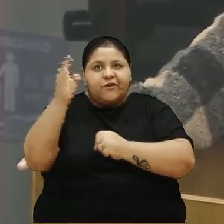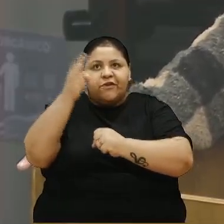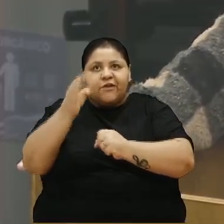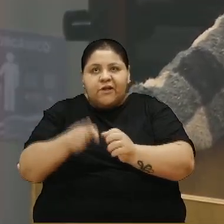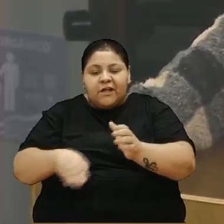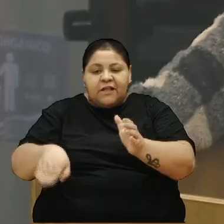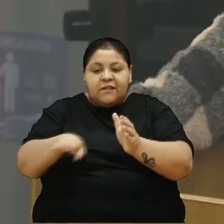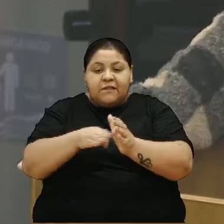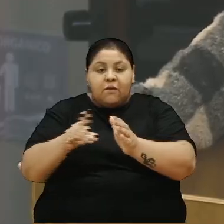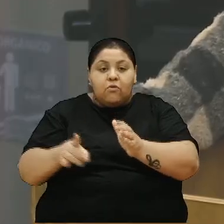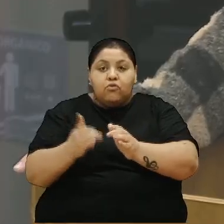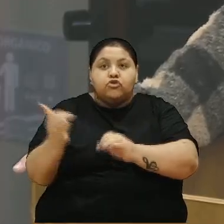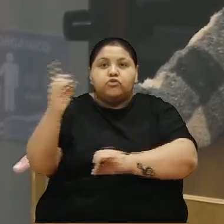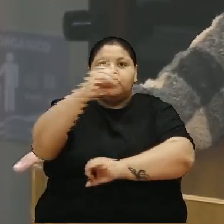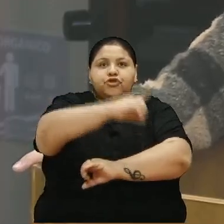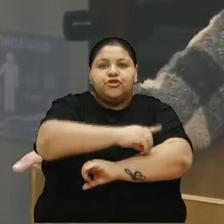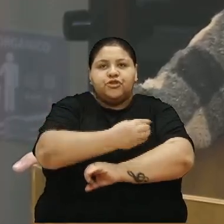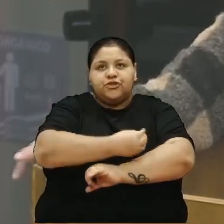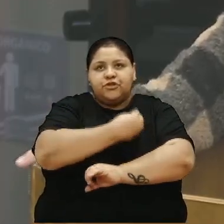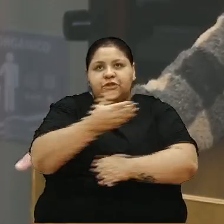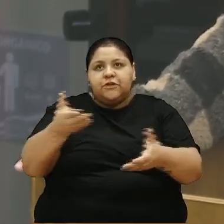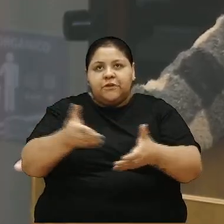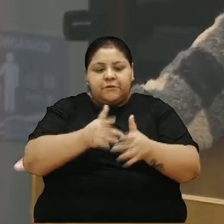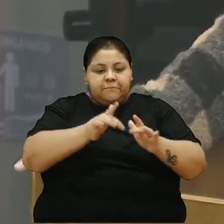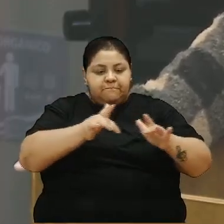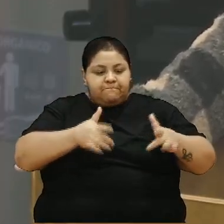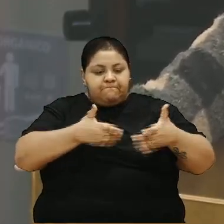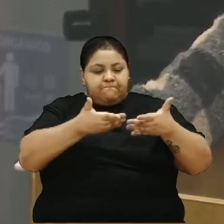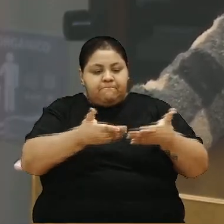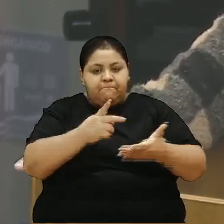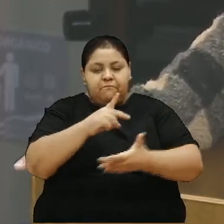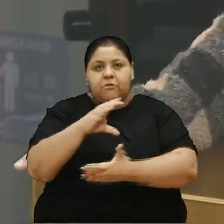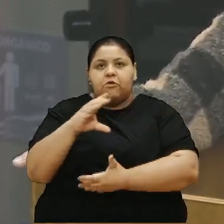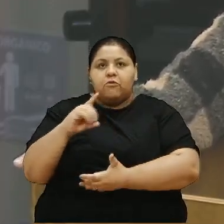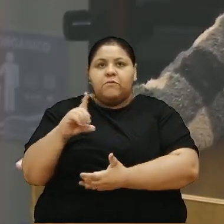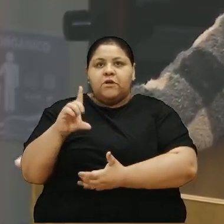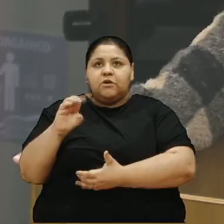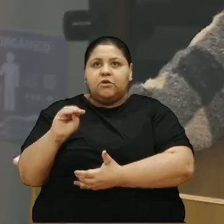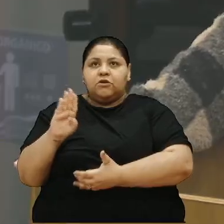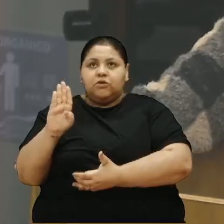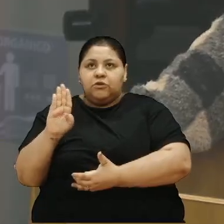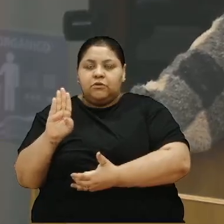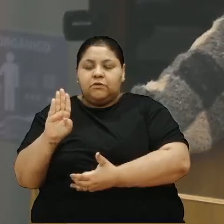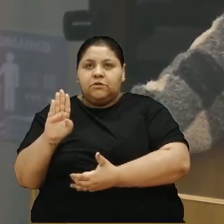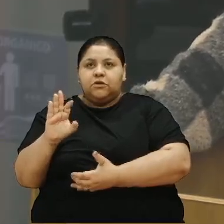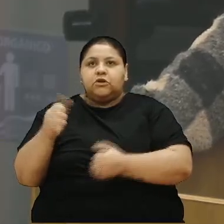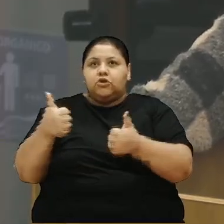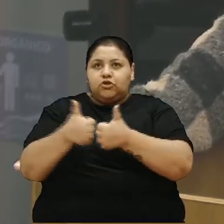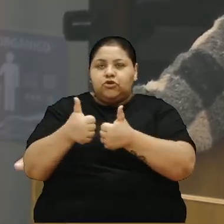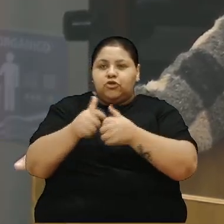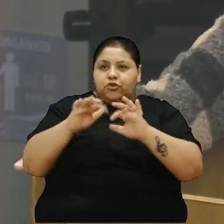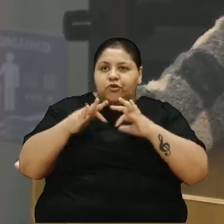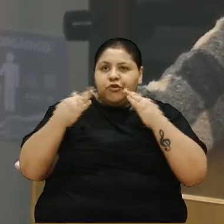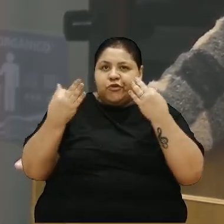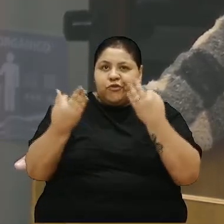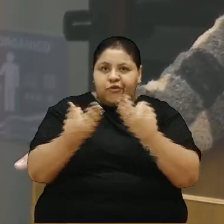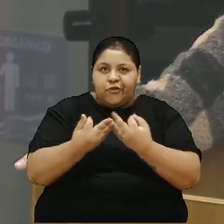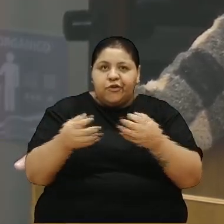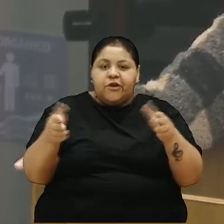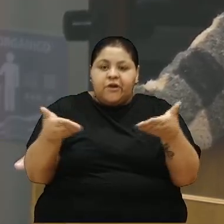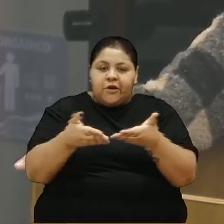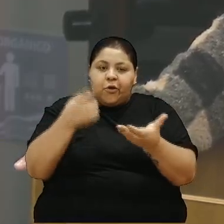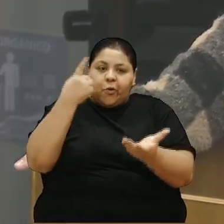vida. Então, fica a solidariedade do PCdoB de Caxias do Sul com a família do Mino Carta e fica o compromisso